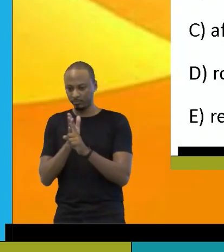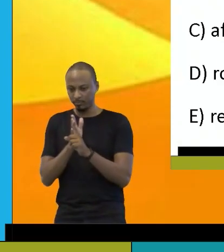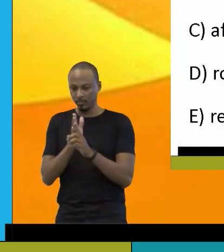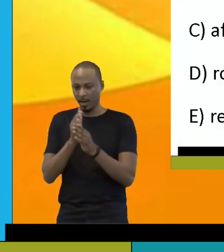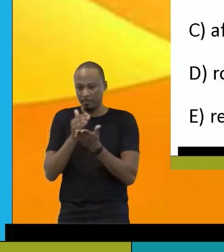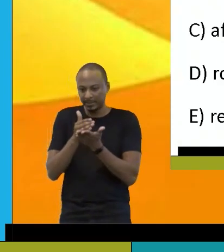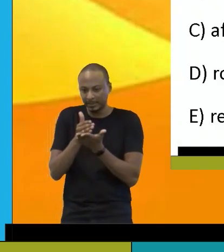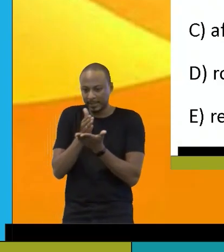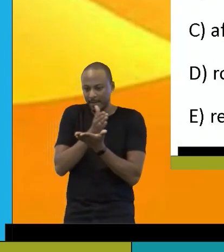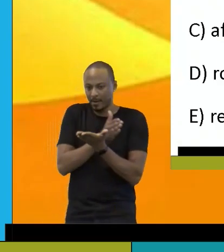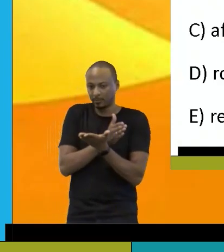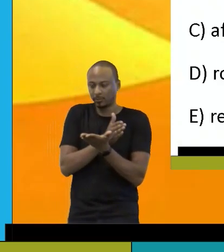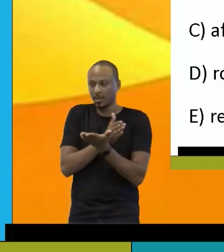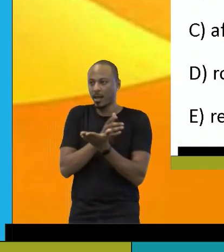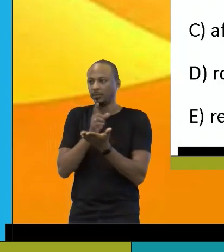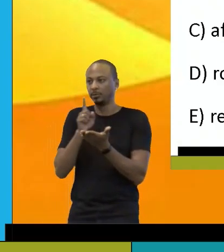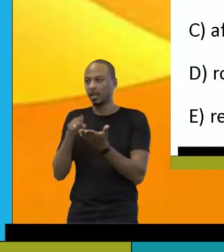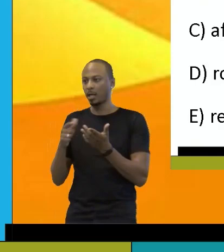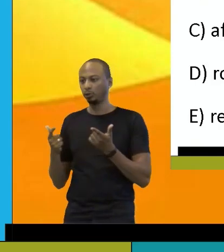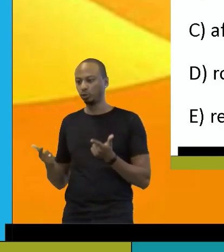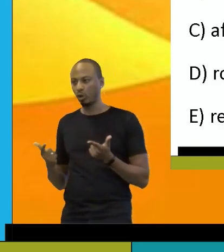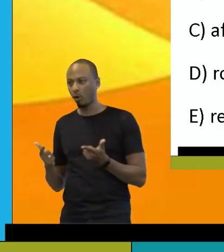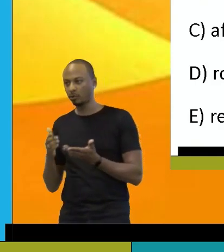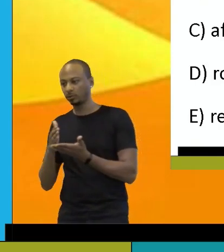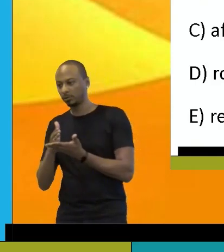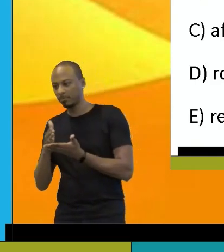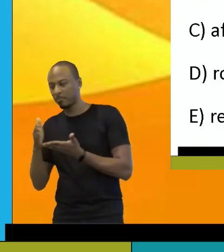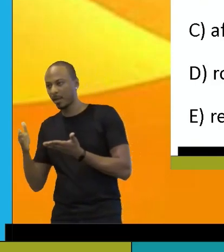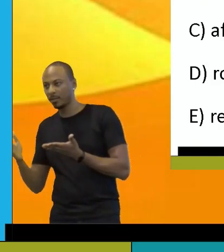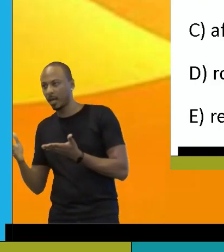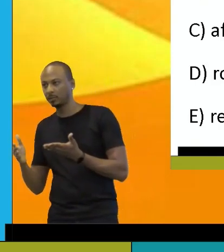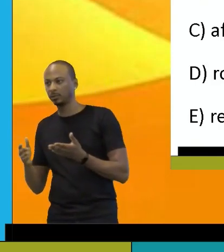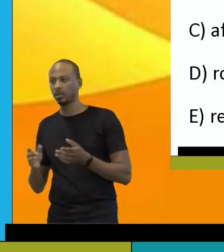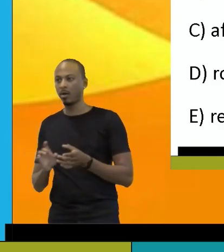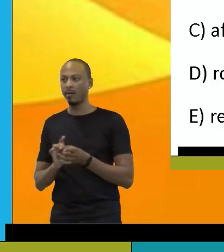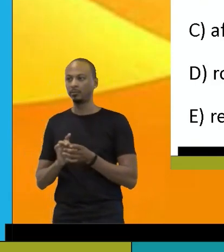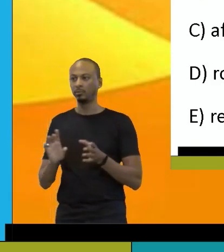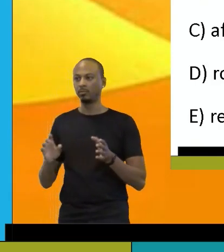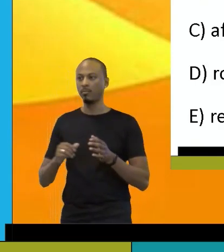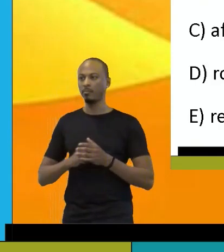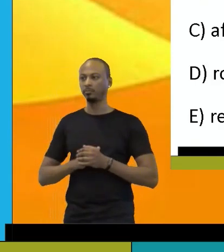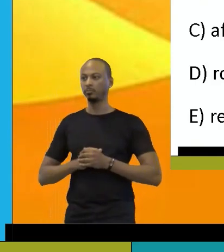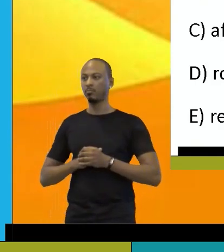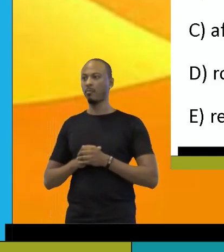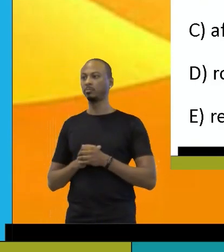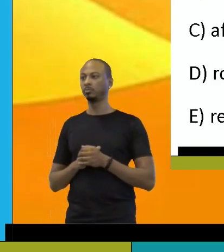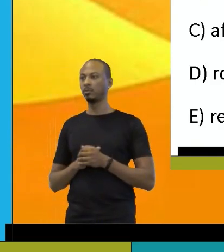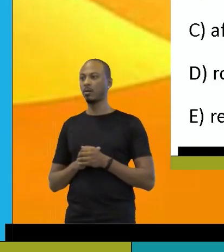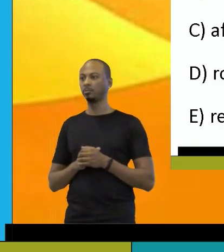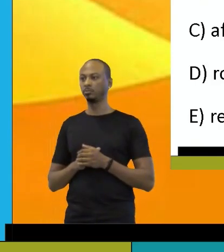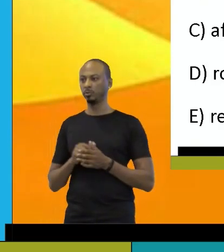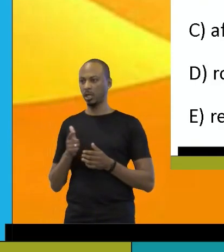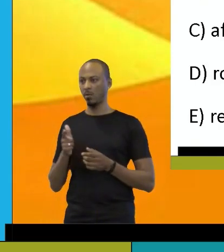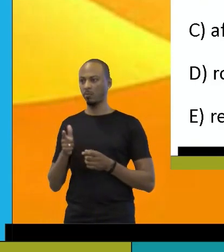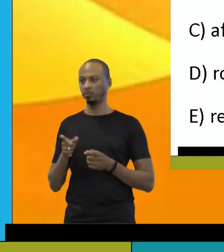Príncipe, Maquiavel refletiu sobre o exercício do poder em seu tempo. No trecho citado, o